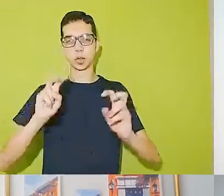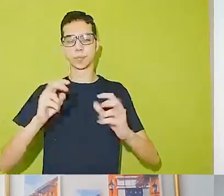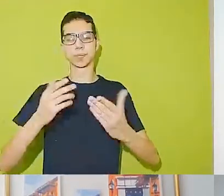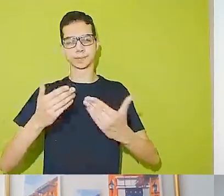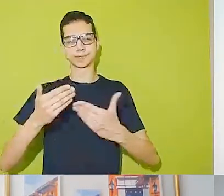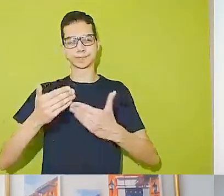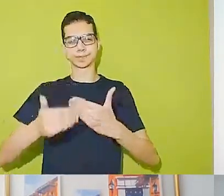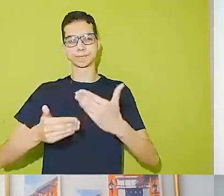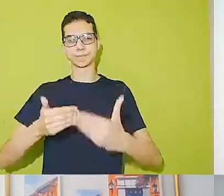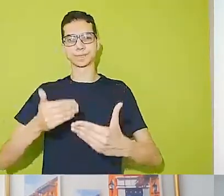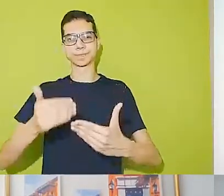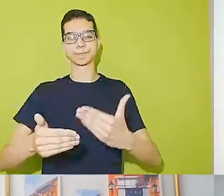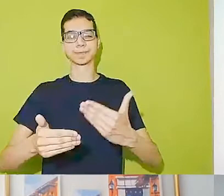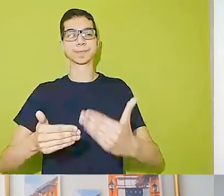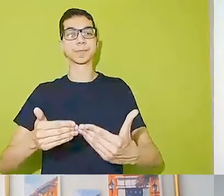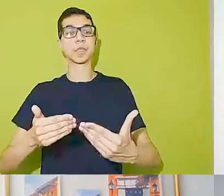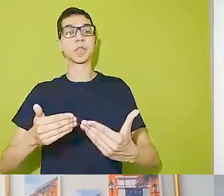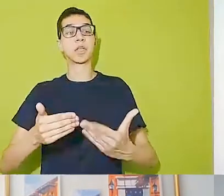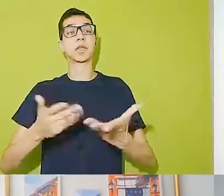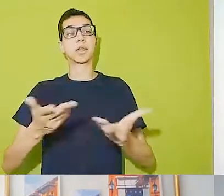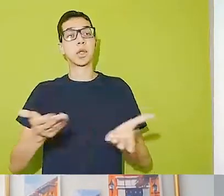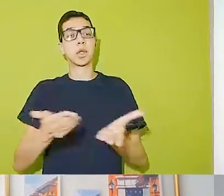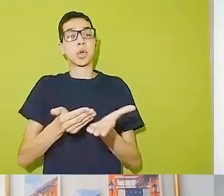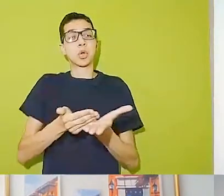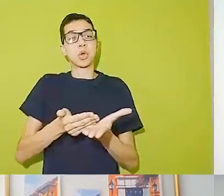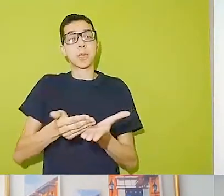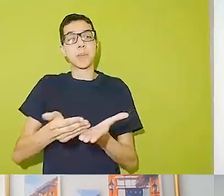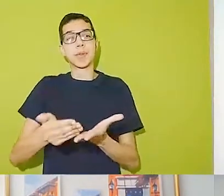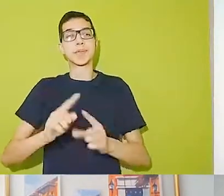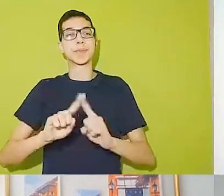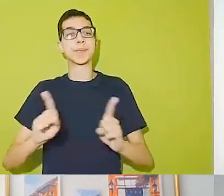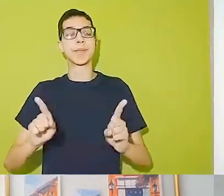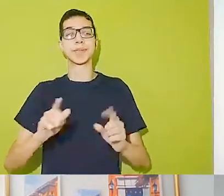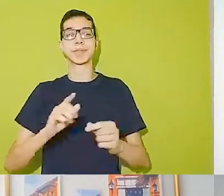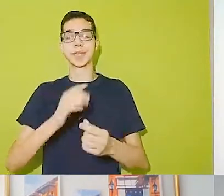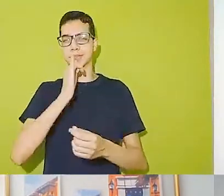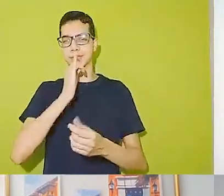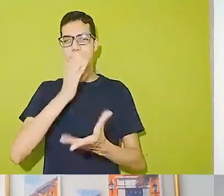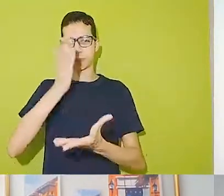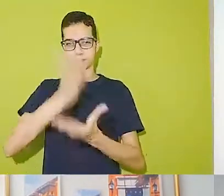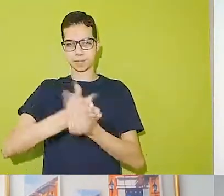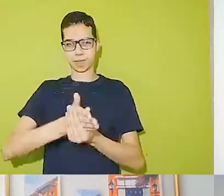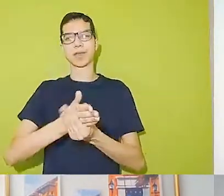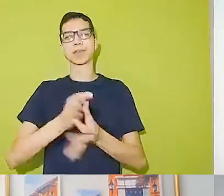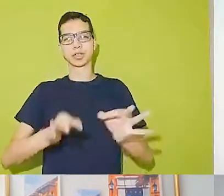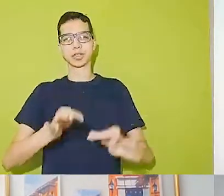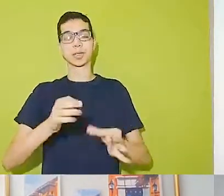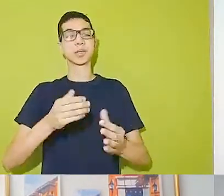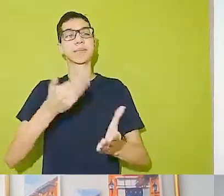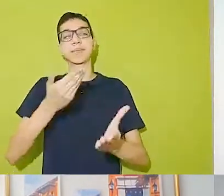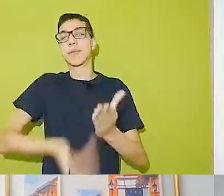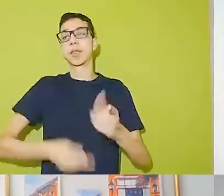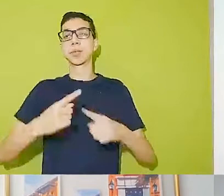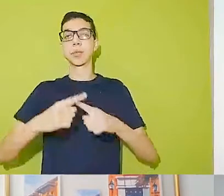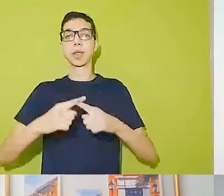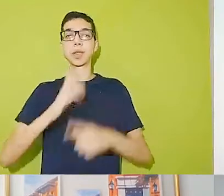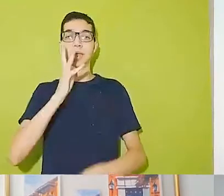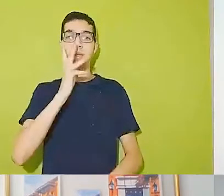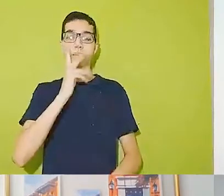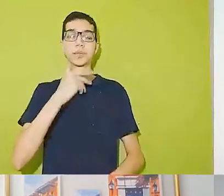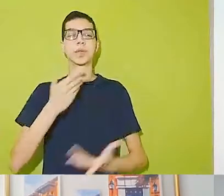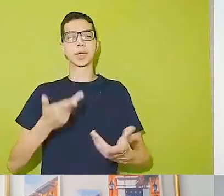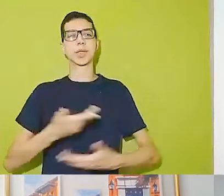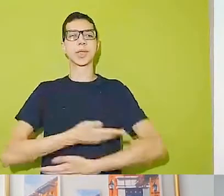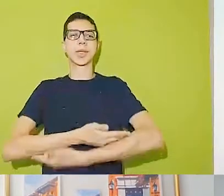já começa esse processo perdendo ele, porque com o tempo que ele demora, a criança já adquire o vínculo com a